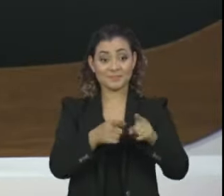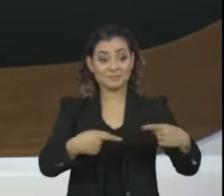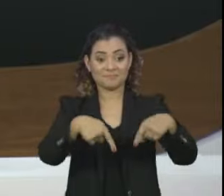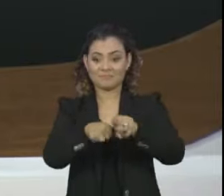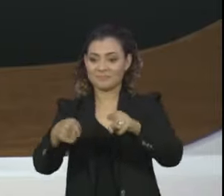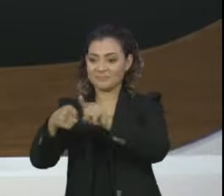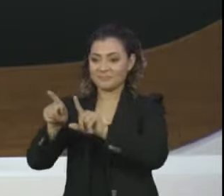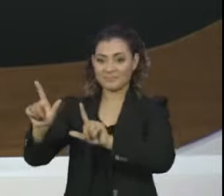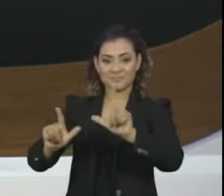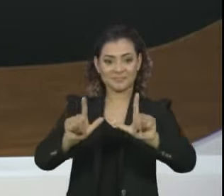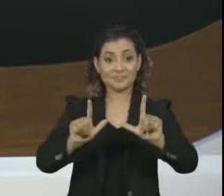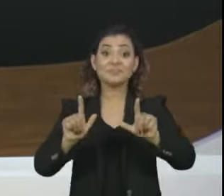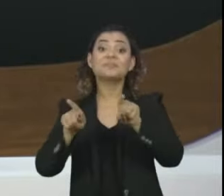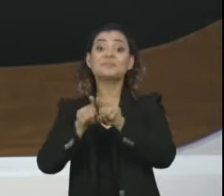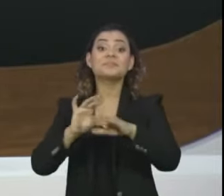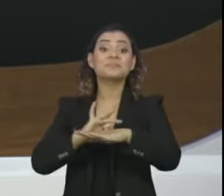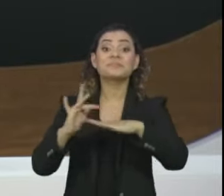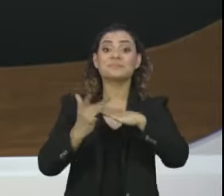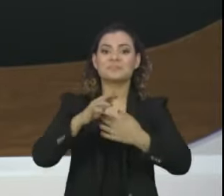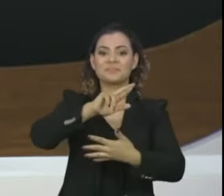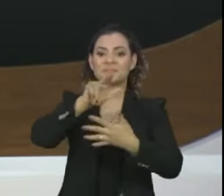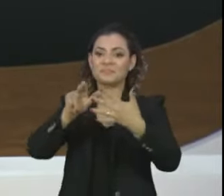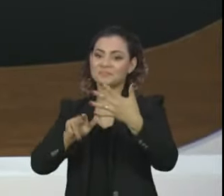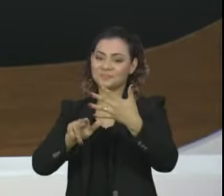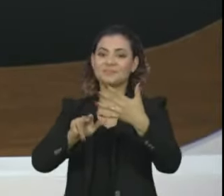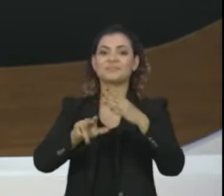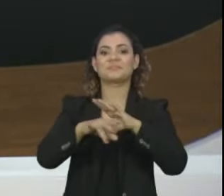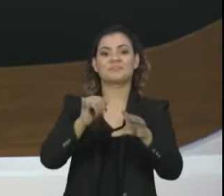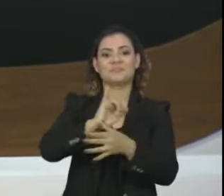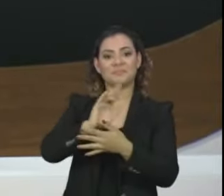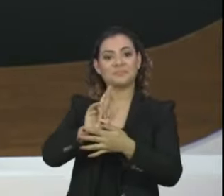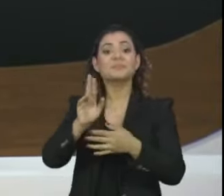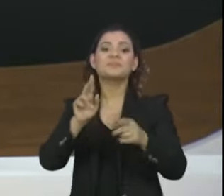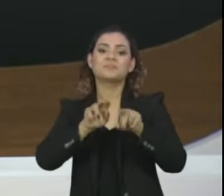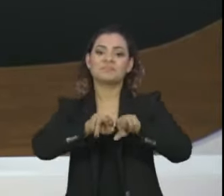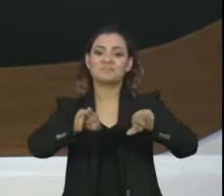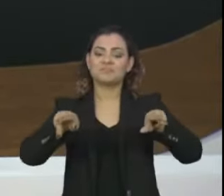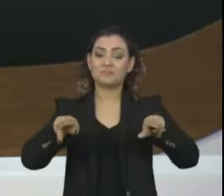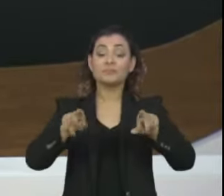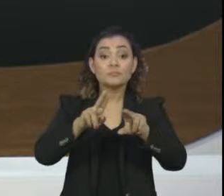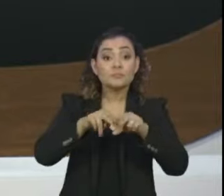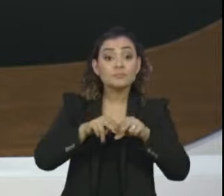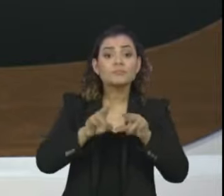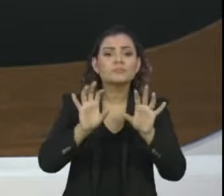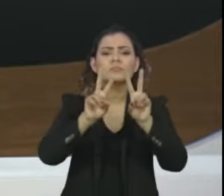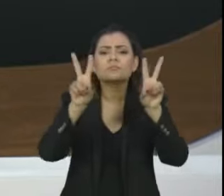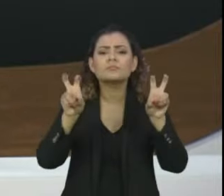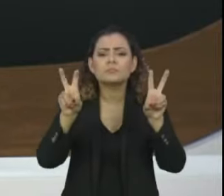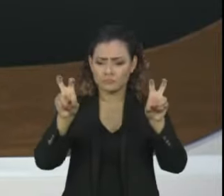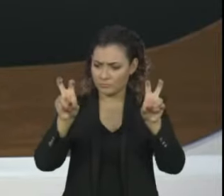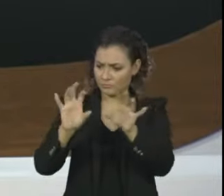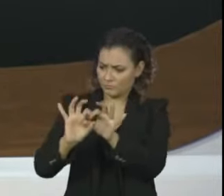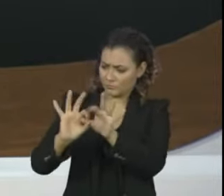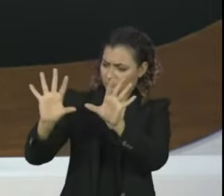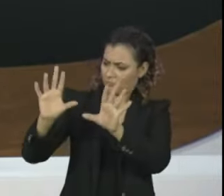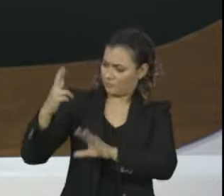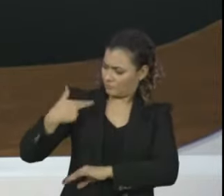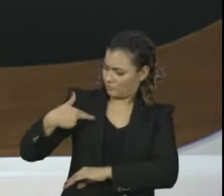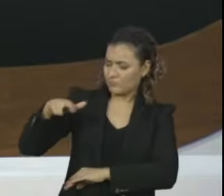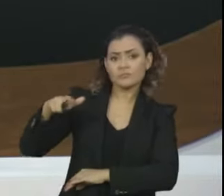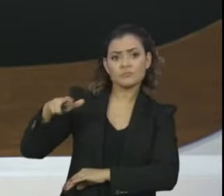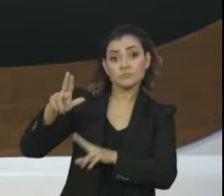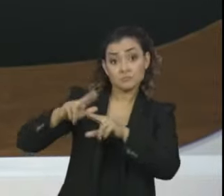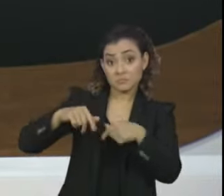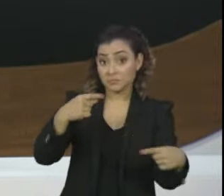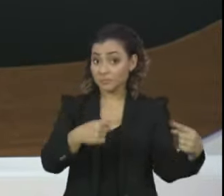e conectados ao mundo Pelas nossas plataformas digitais o tema da liberdade religiosa Faltou as